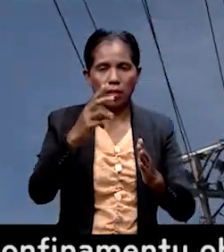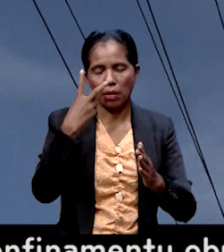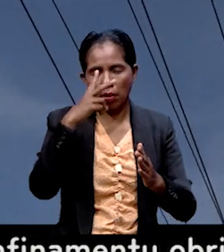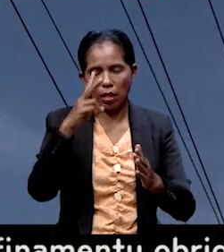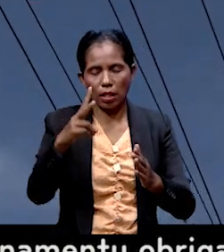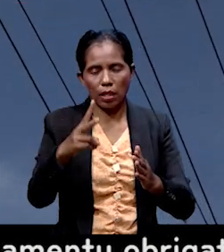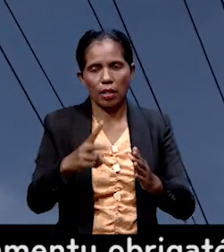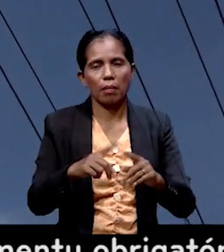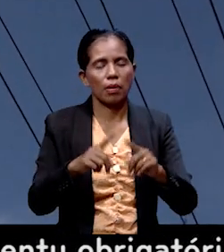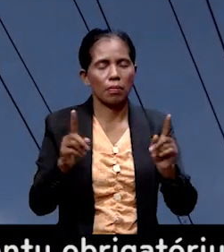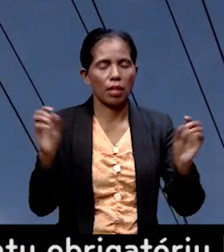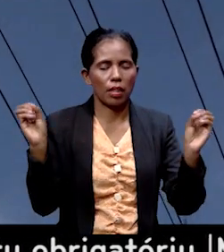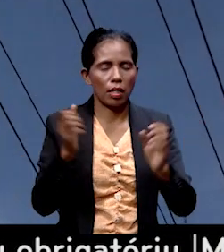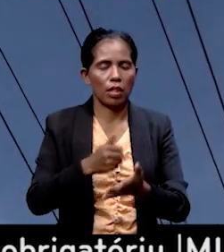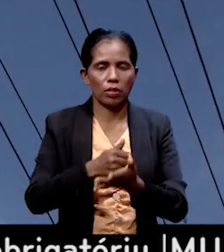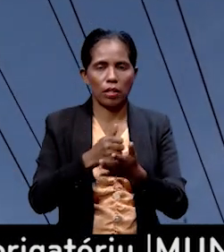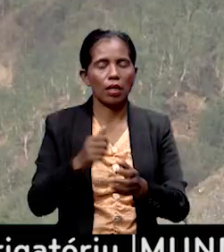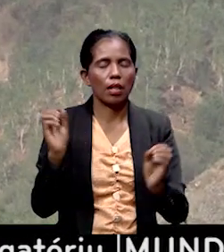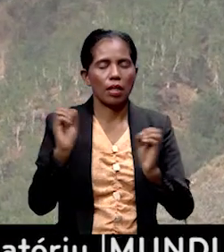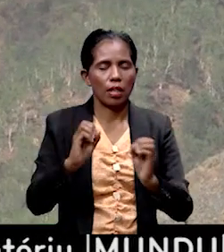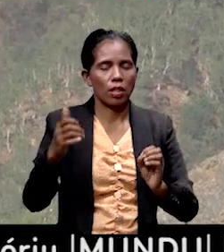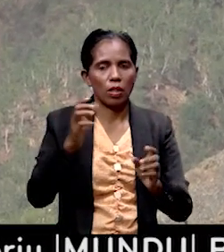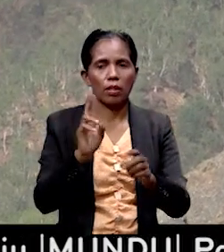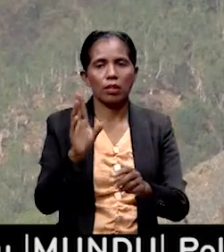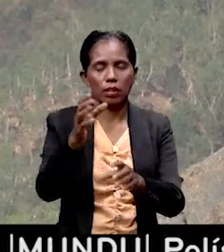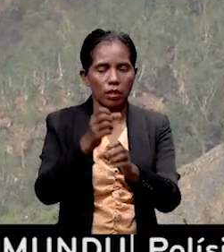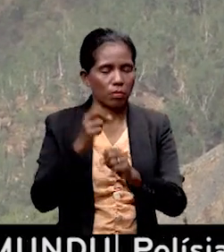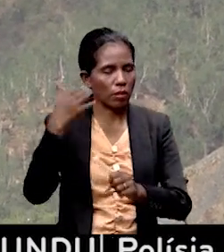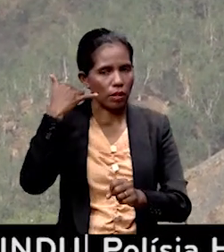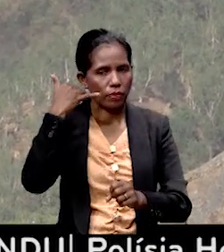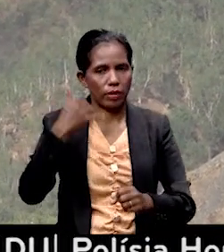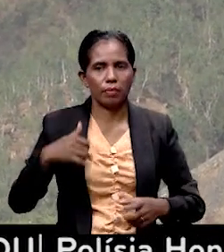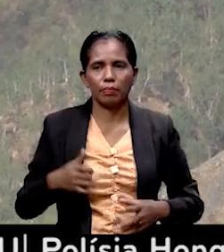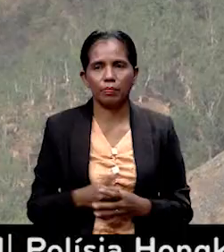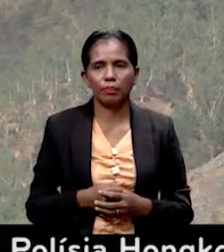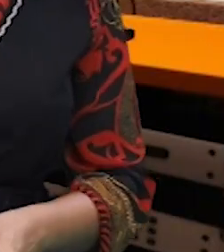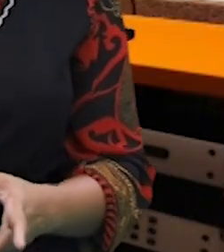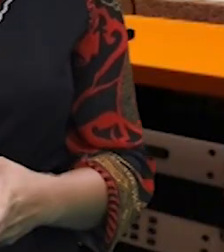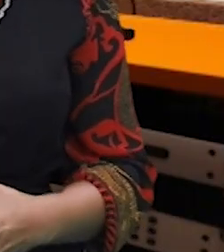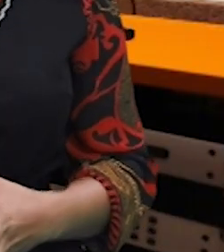Cheslink, mas bela atende contacto. Fátima Pereira, Dilma Suzetti, Ziemen.